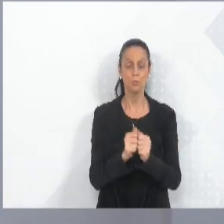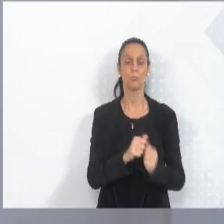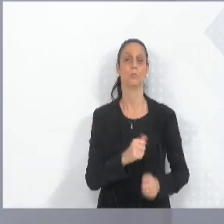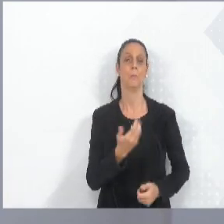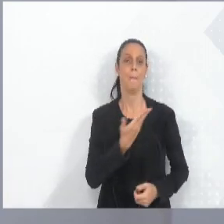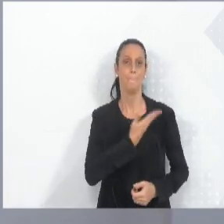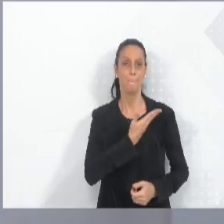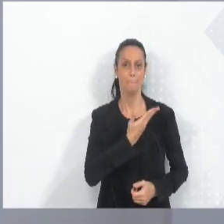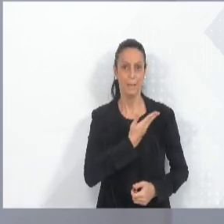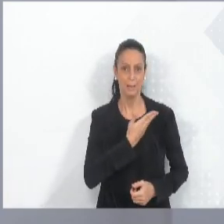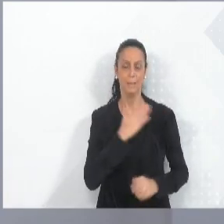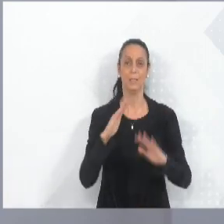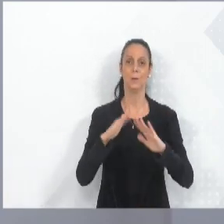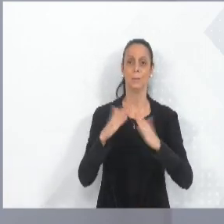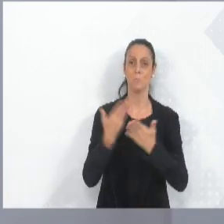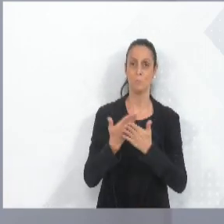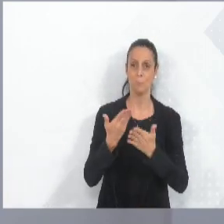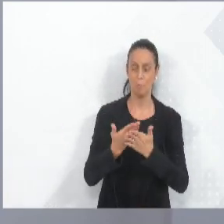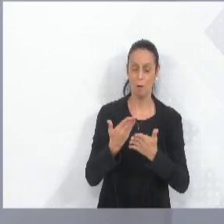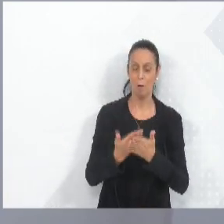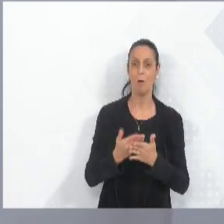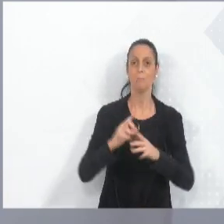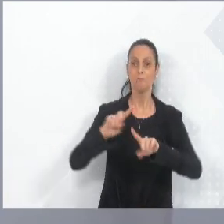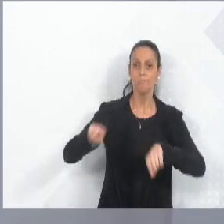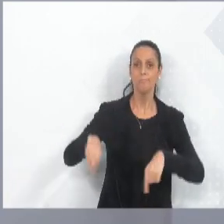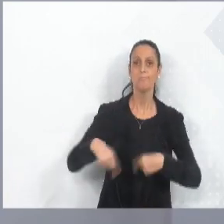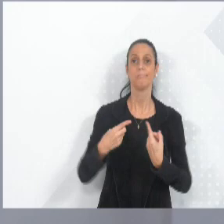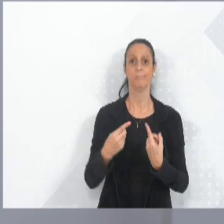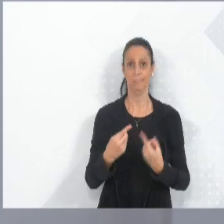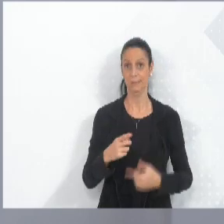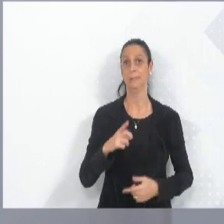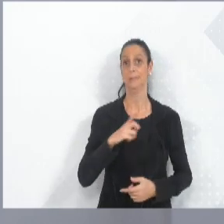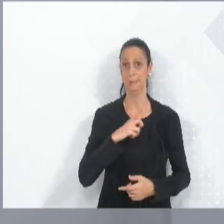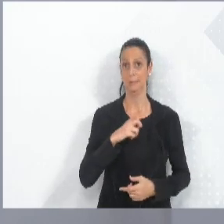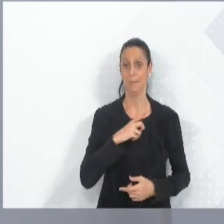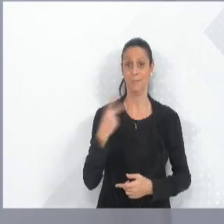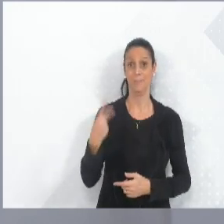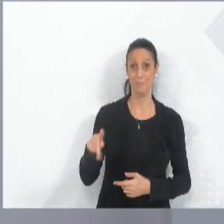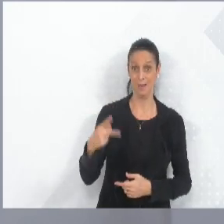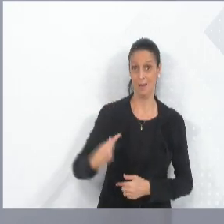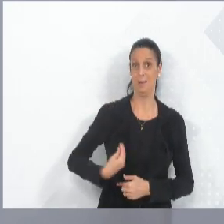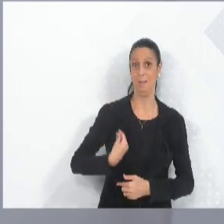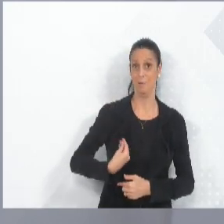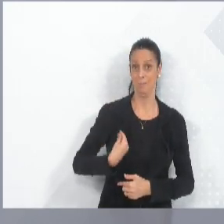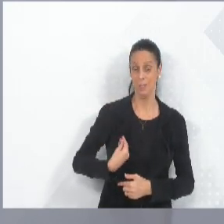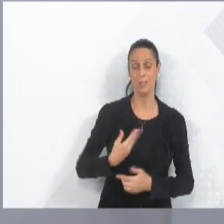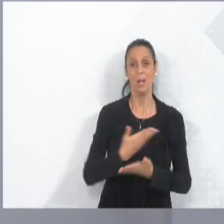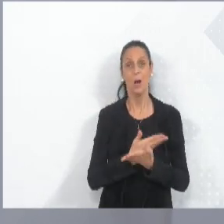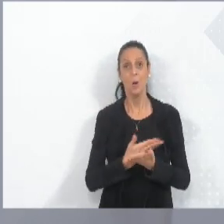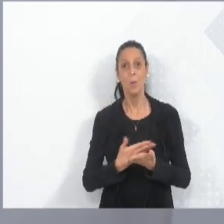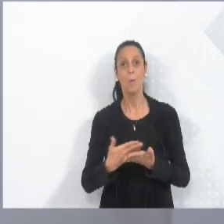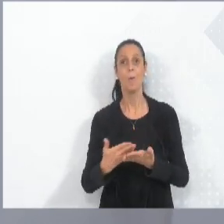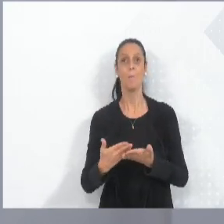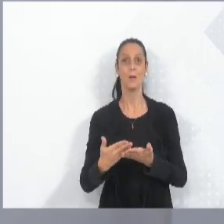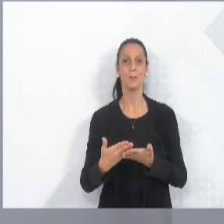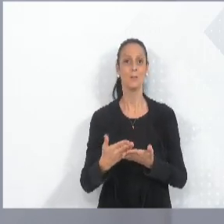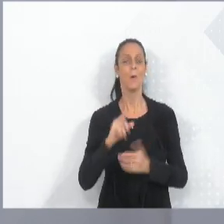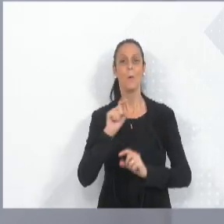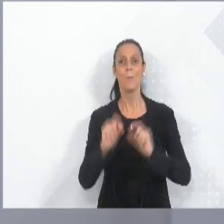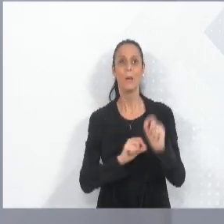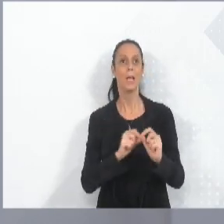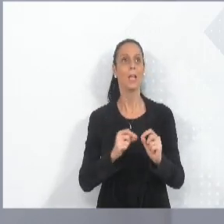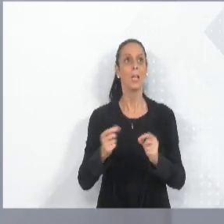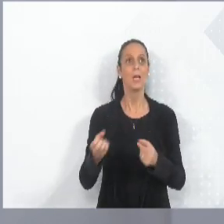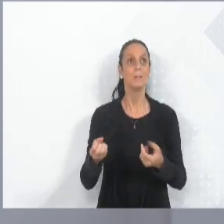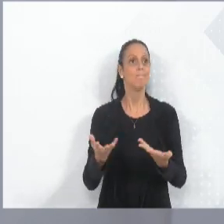novos desafios o mundo azul do T passou a ter novas cores e e